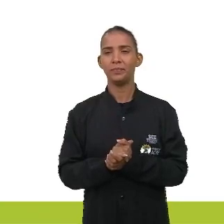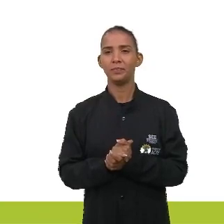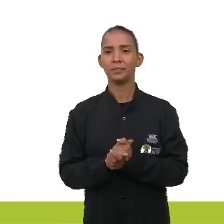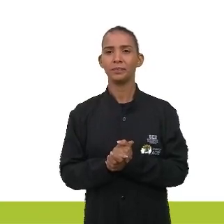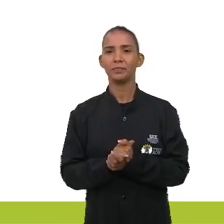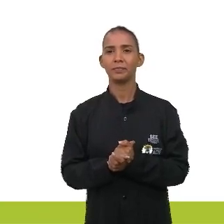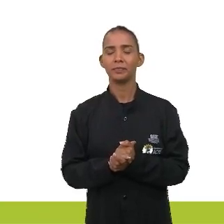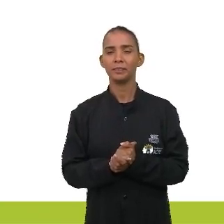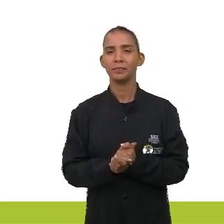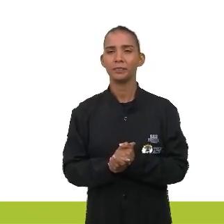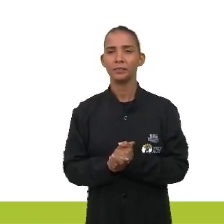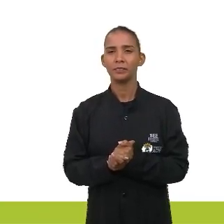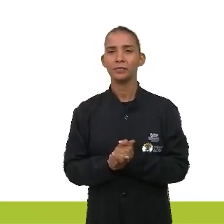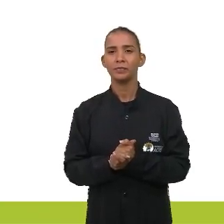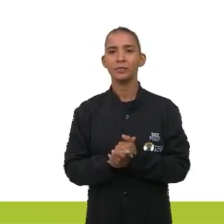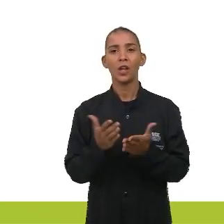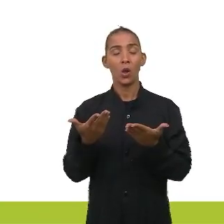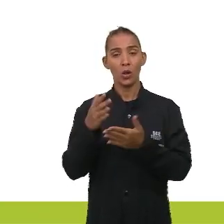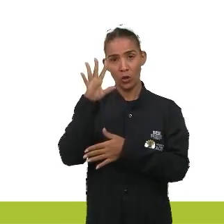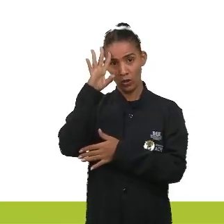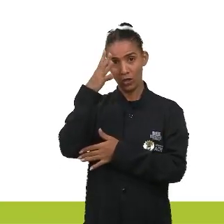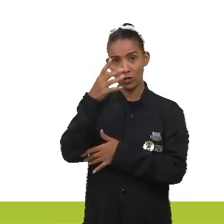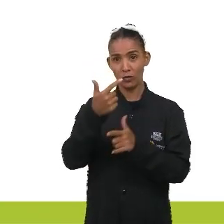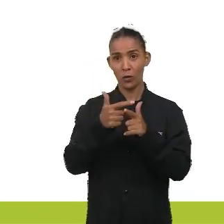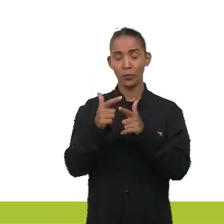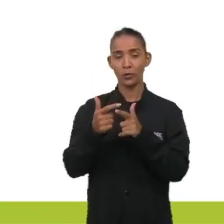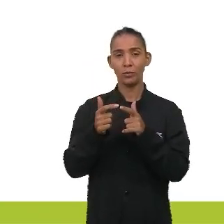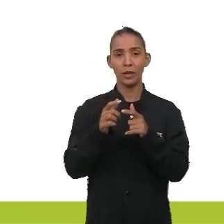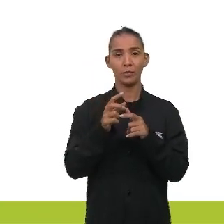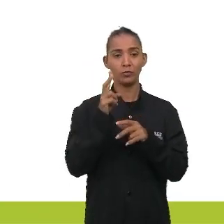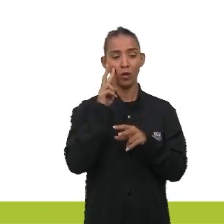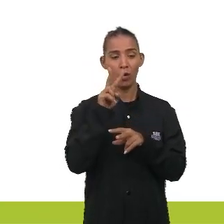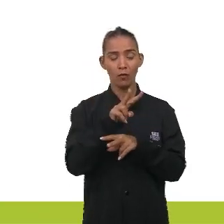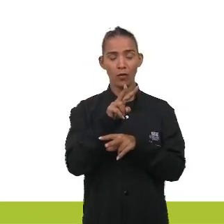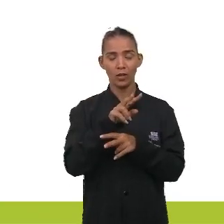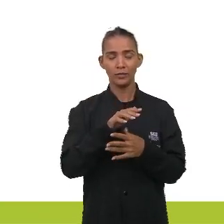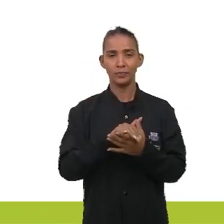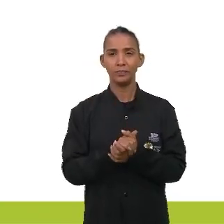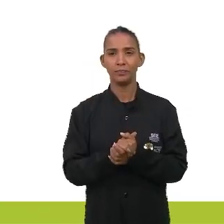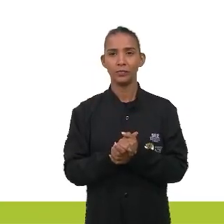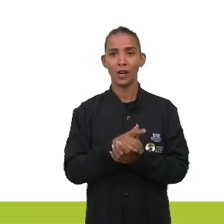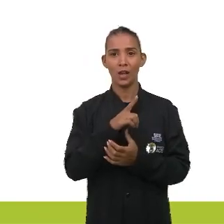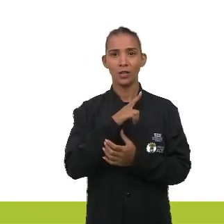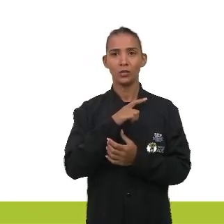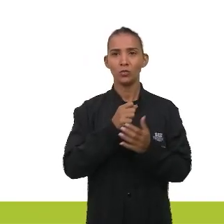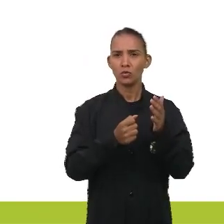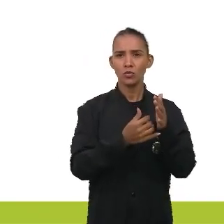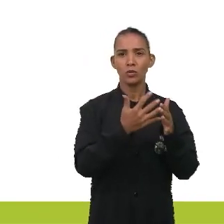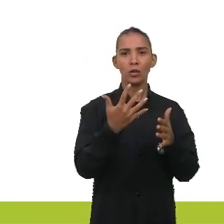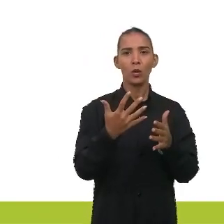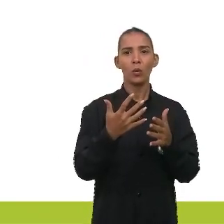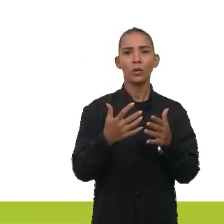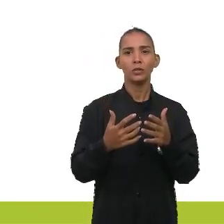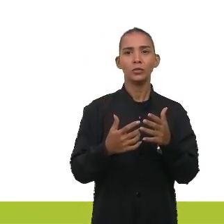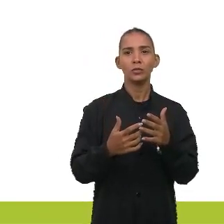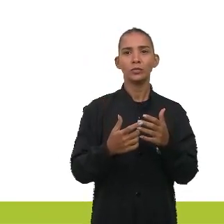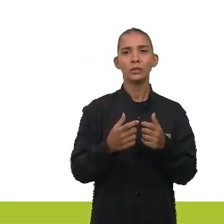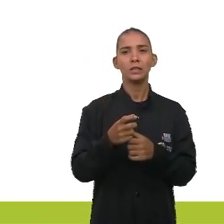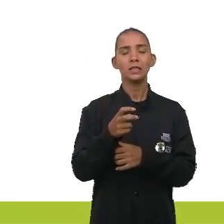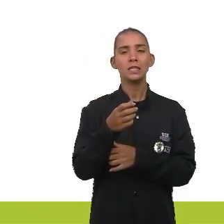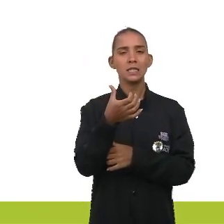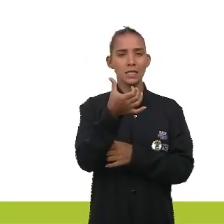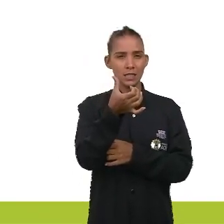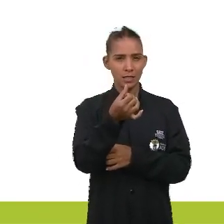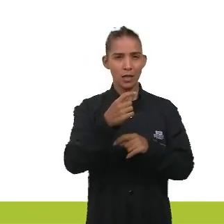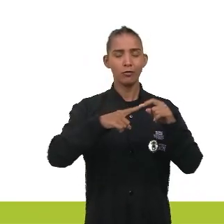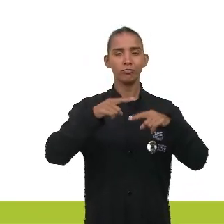E agora eu vou resolver o seguinte problema. Eu tenho aqui uma quantidade de 1, 2, 3, 4, 5,